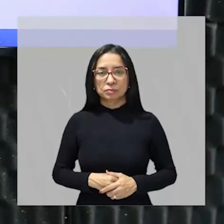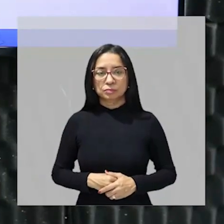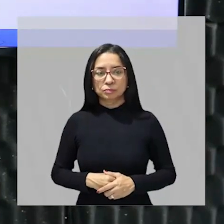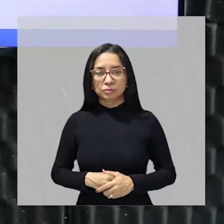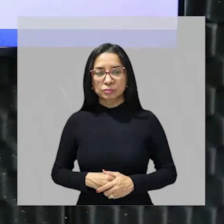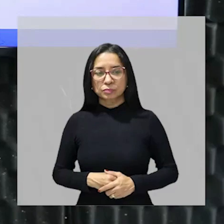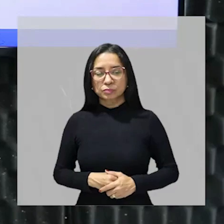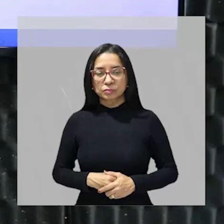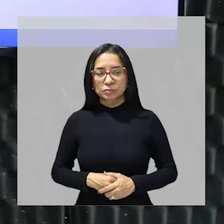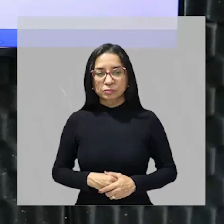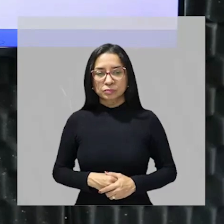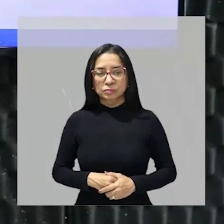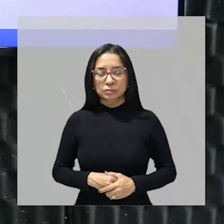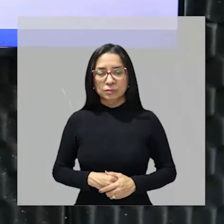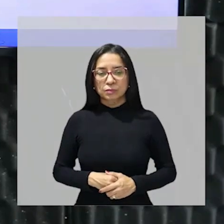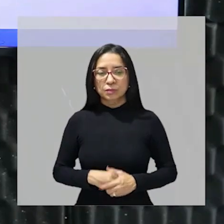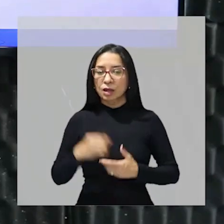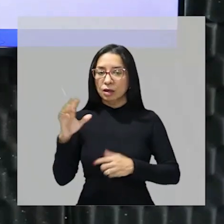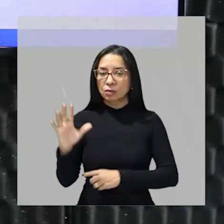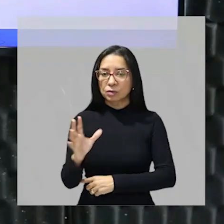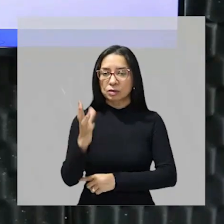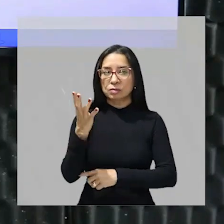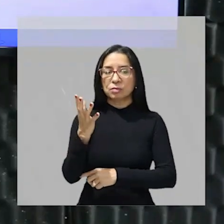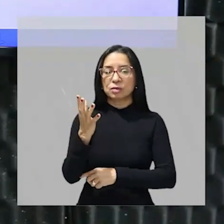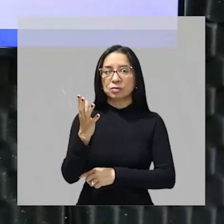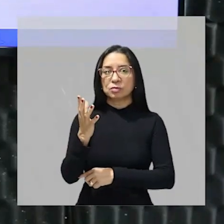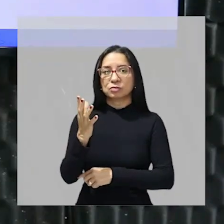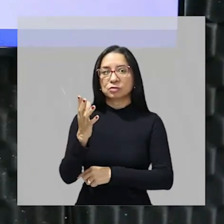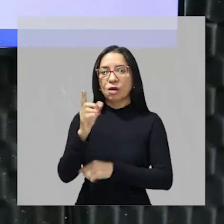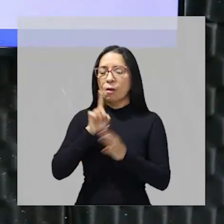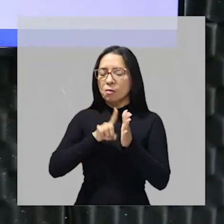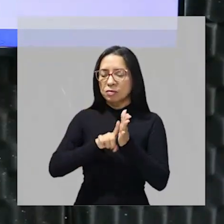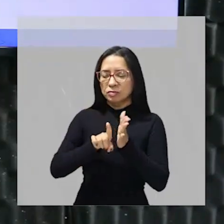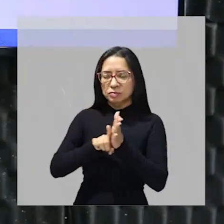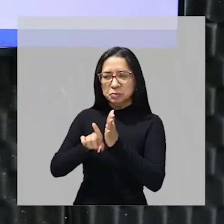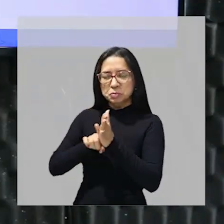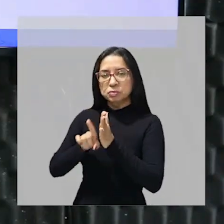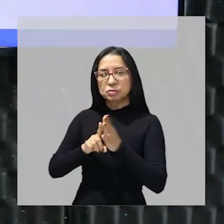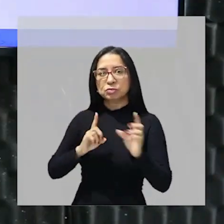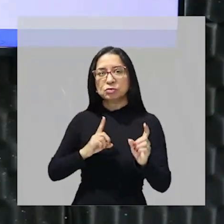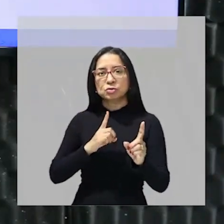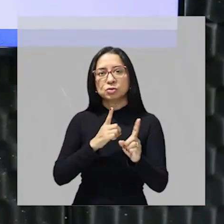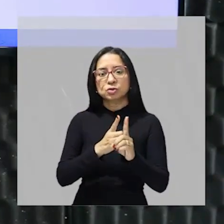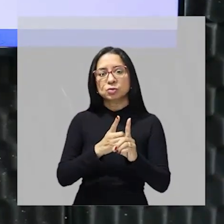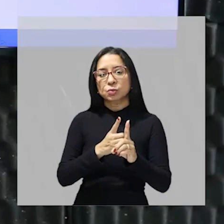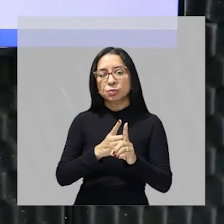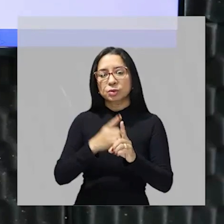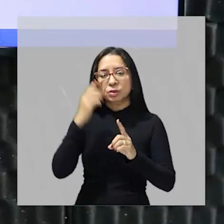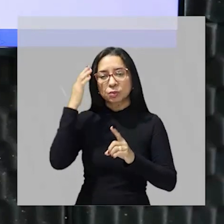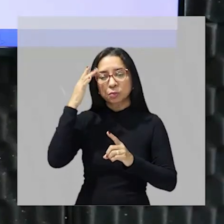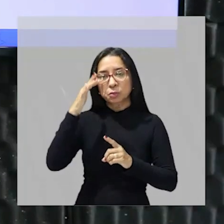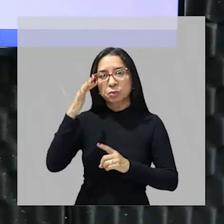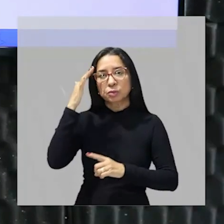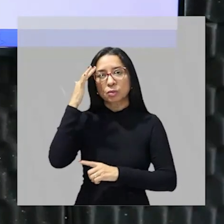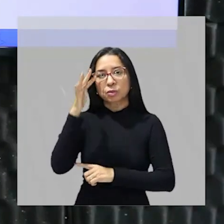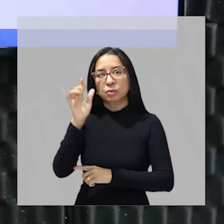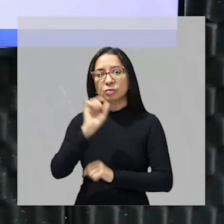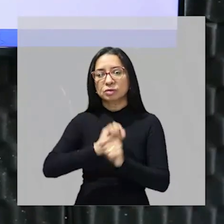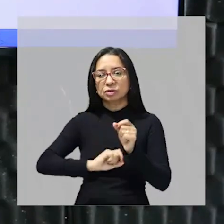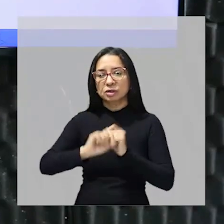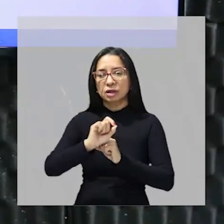vida cotidiana. Então, a ação de investigar, de descobrir, de analisar os sonhos é uma